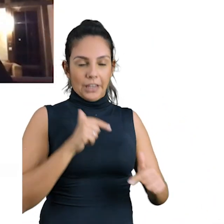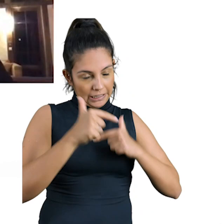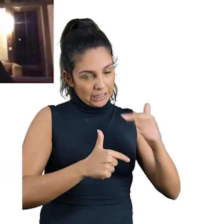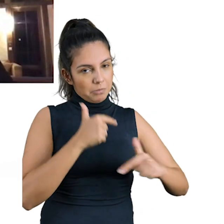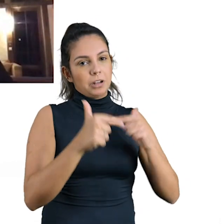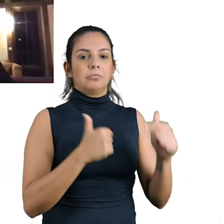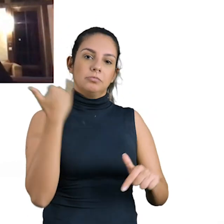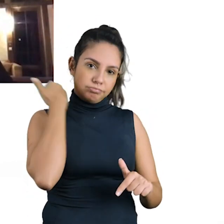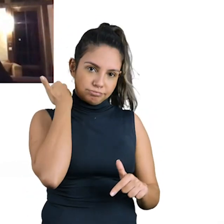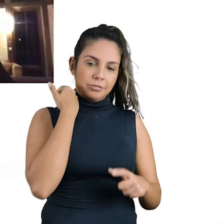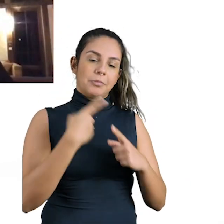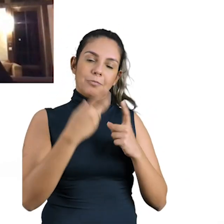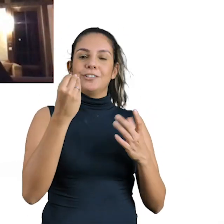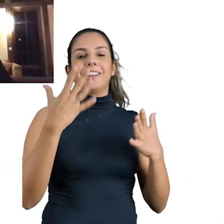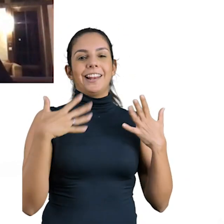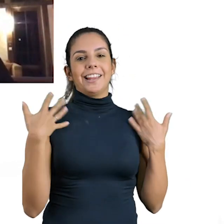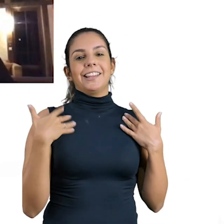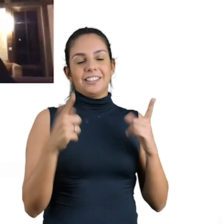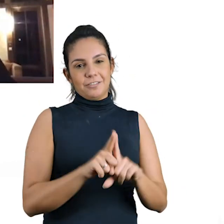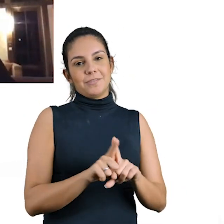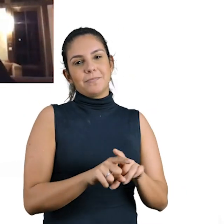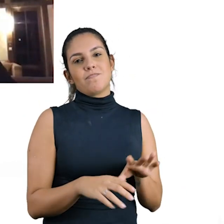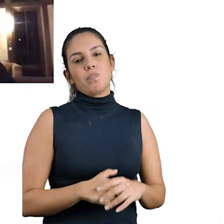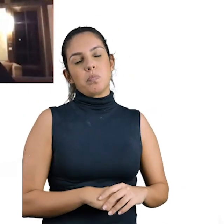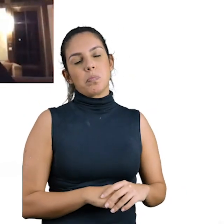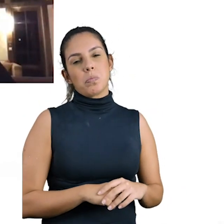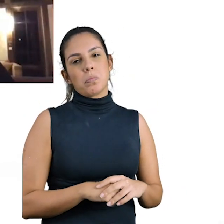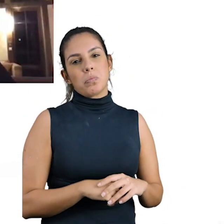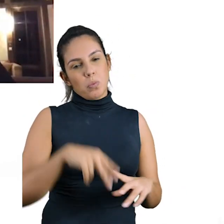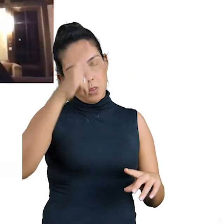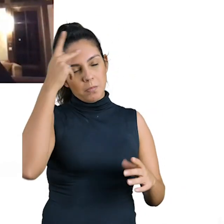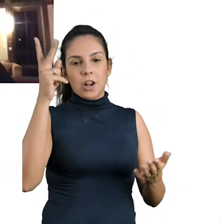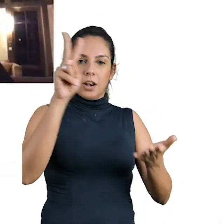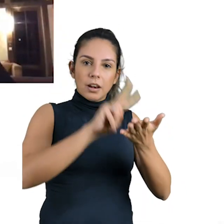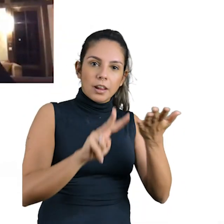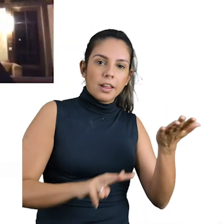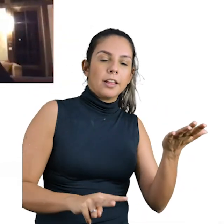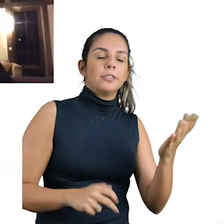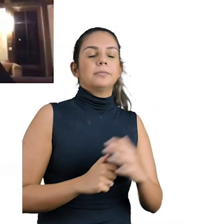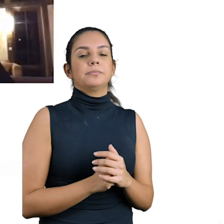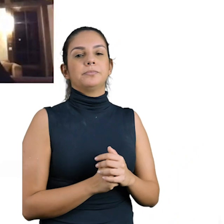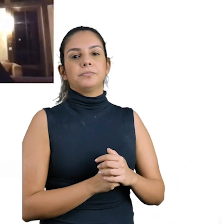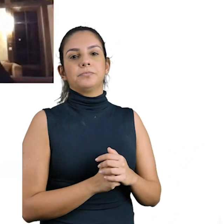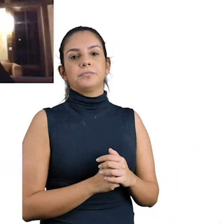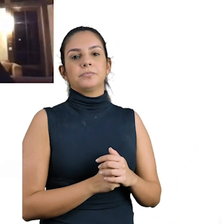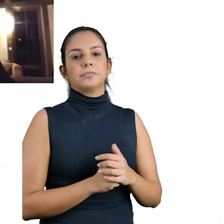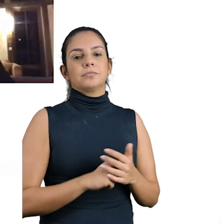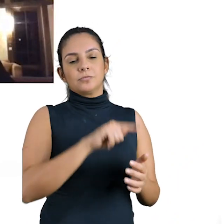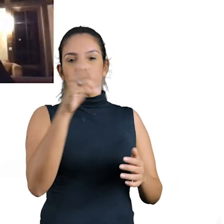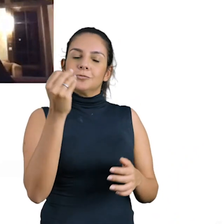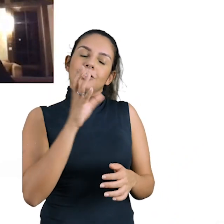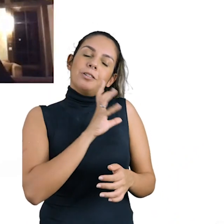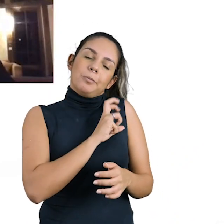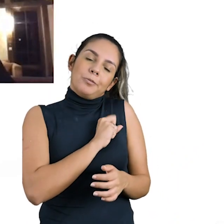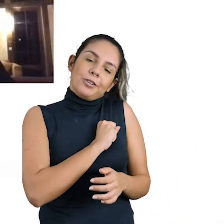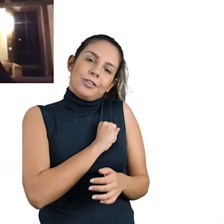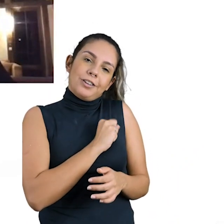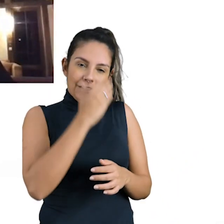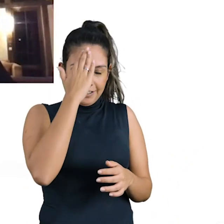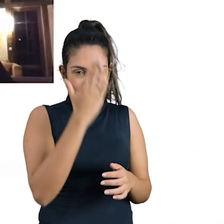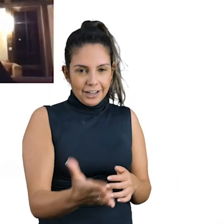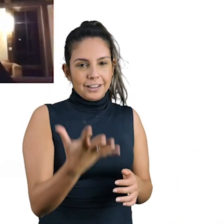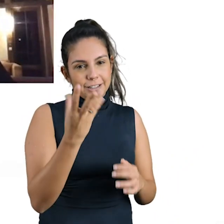dá trabalho, mas também dá muita alegria, né? Dá muita alegria que as pessoas leiam, que elas são muito